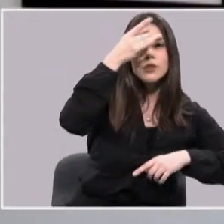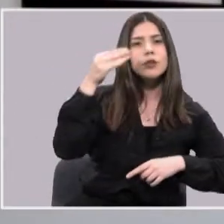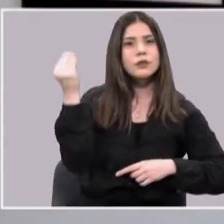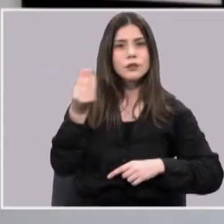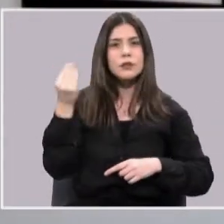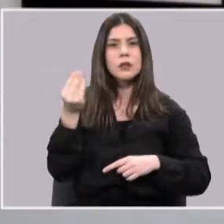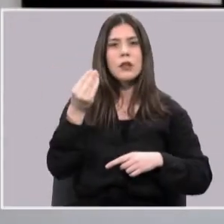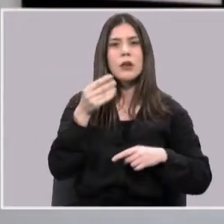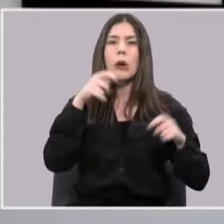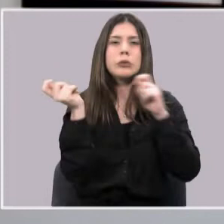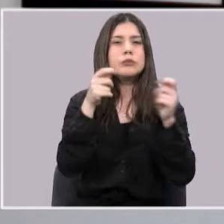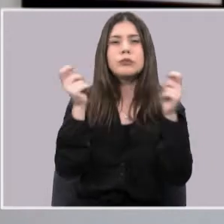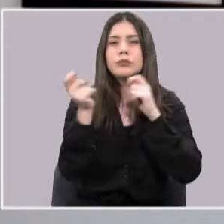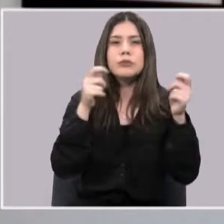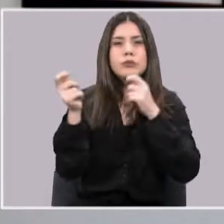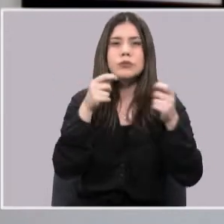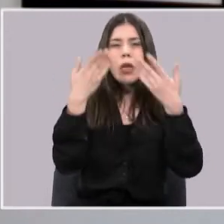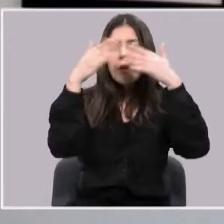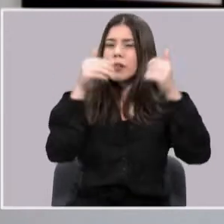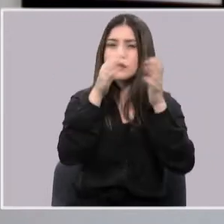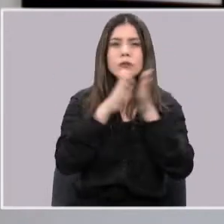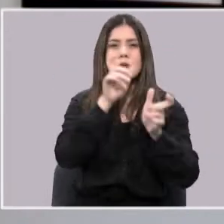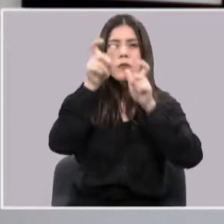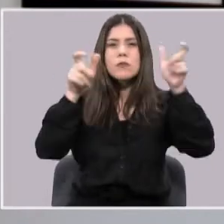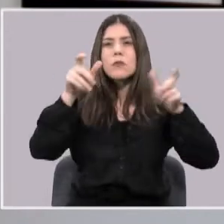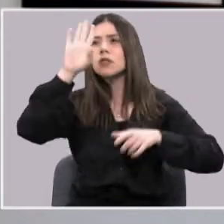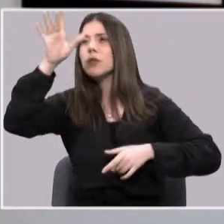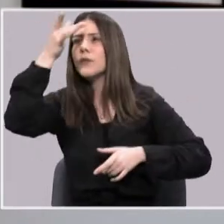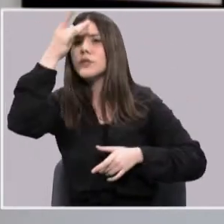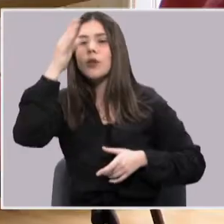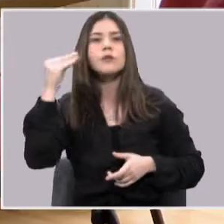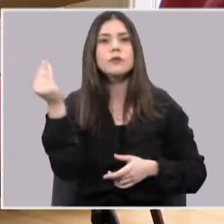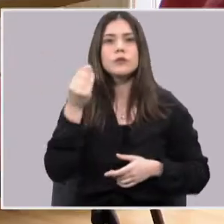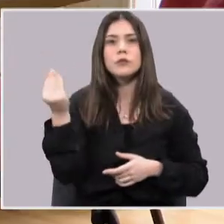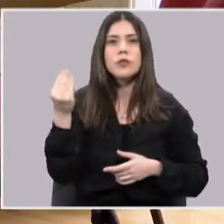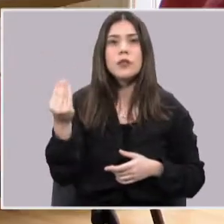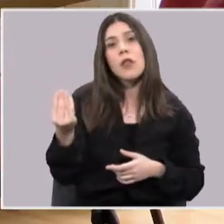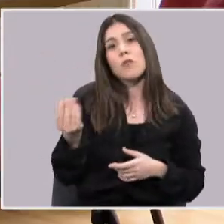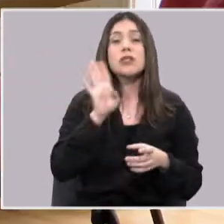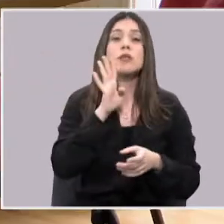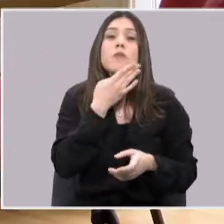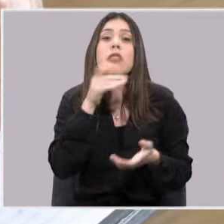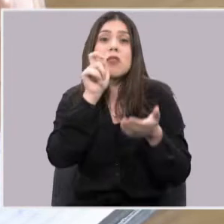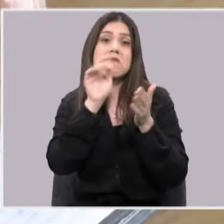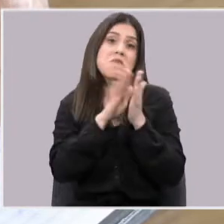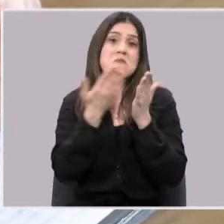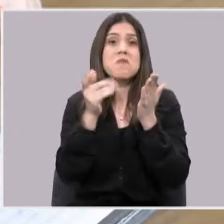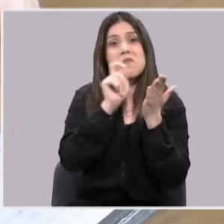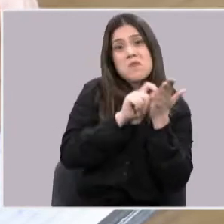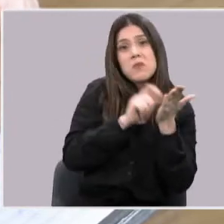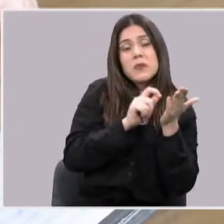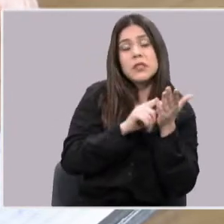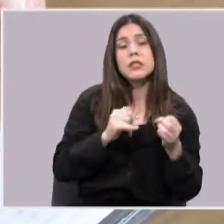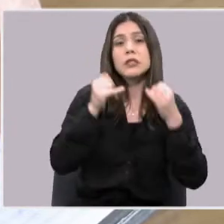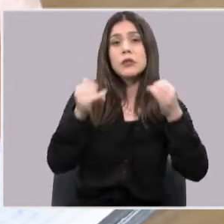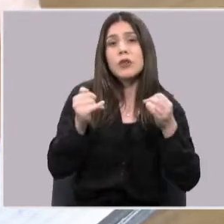dos jovens, temos vários debates abertos a toda a gente, não só ao partido, para saber a opinião dos jovens, e com isso criamos a nossa agenda, criamos as nossas moções e